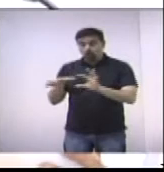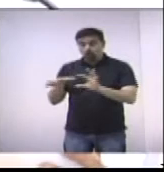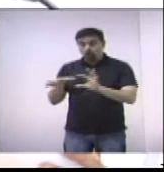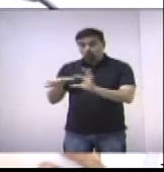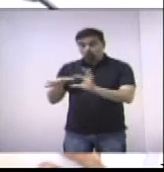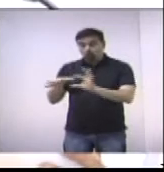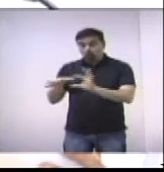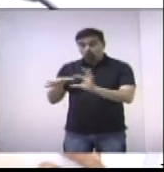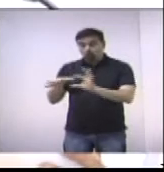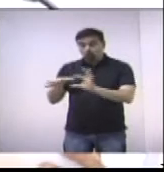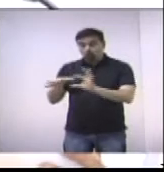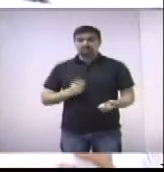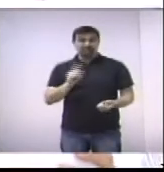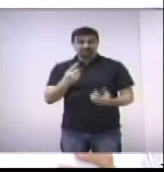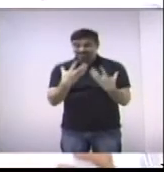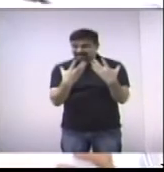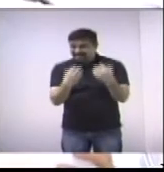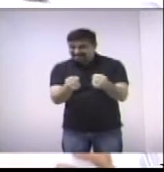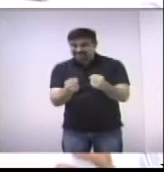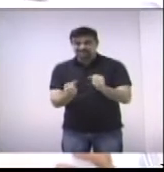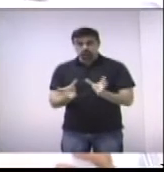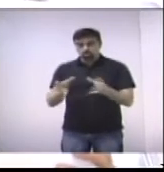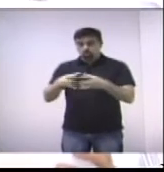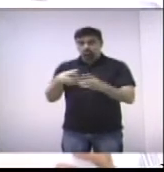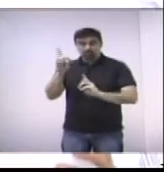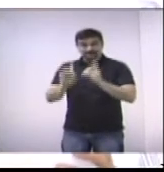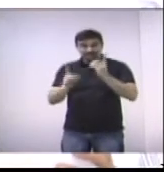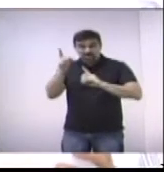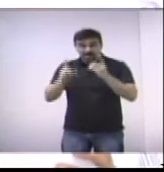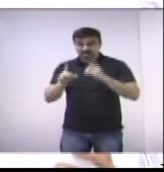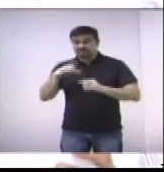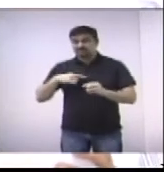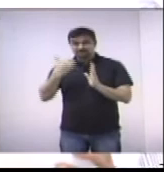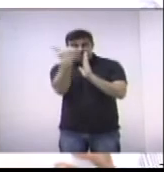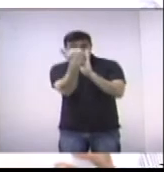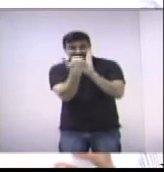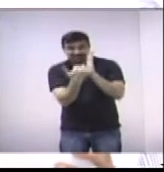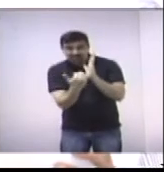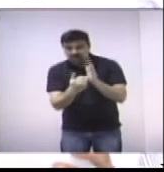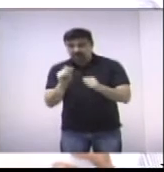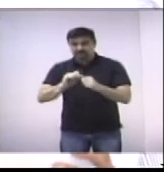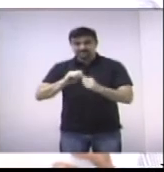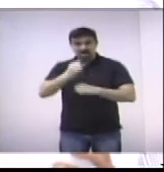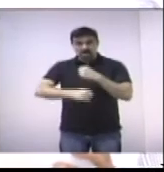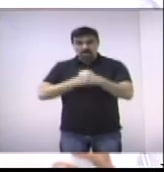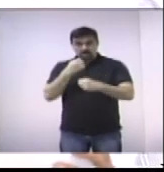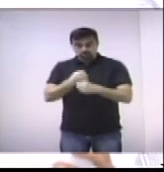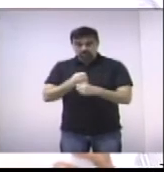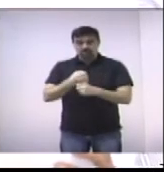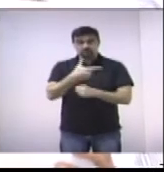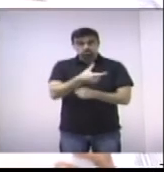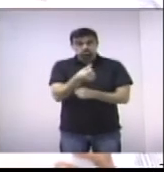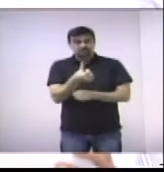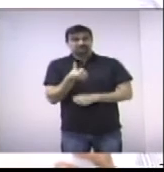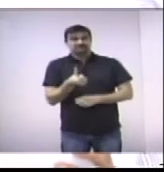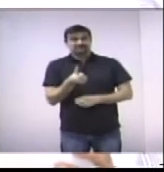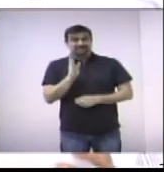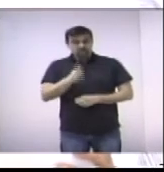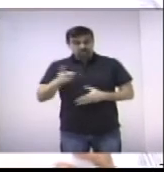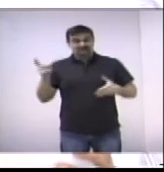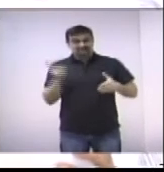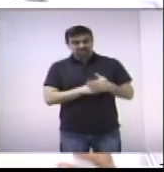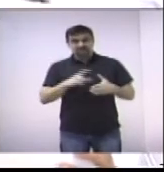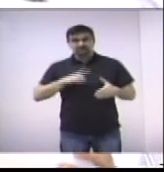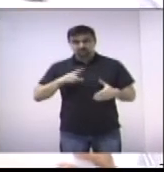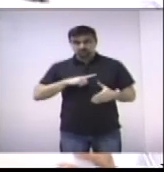anexo, não foram aprovadas as contas das escolas de samba abaixo, destacadas referentes ao exercício do ano calendário de 2006. Escola